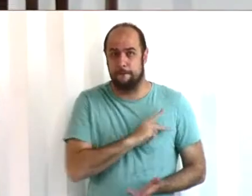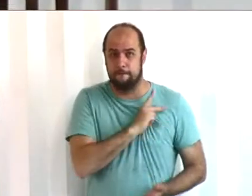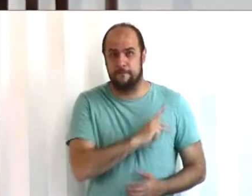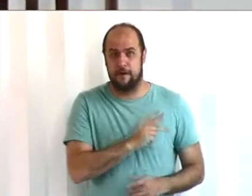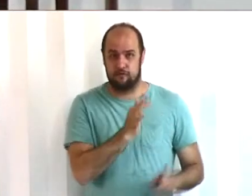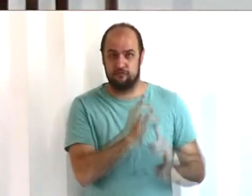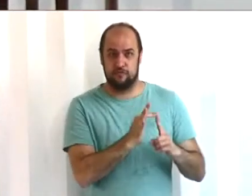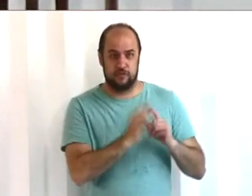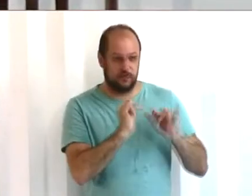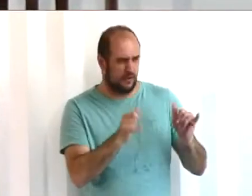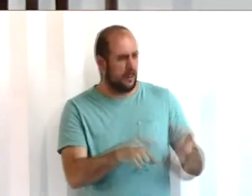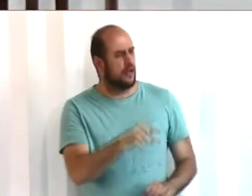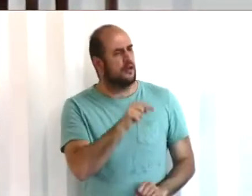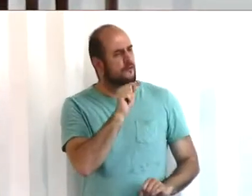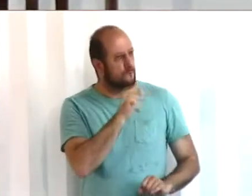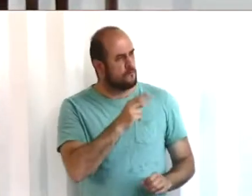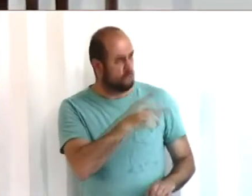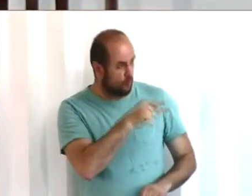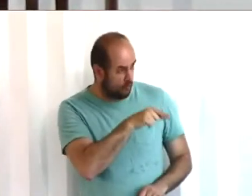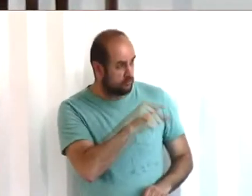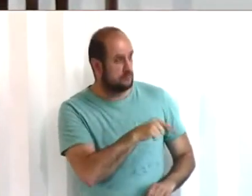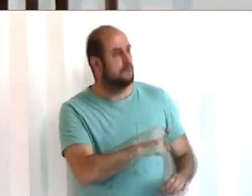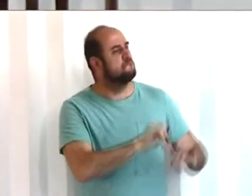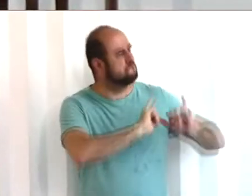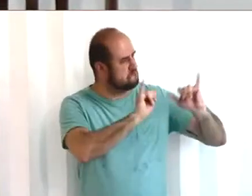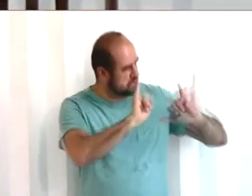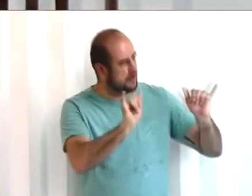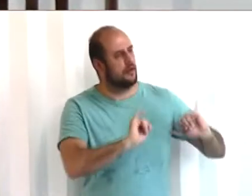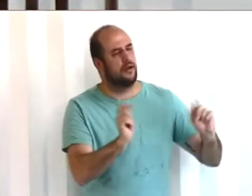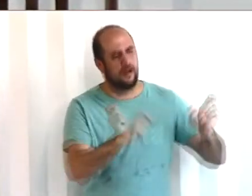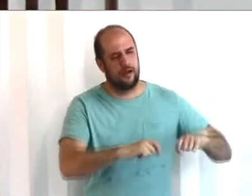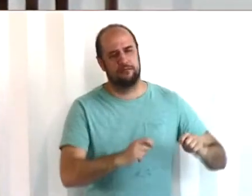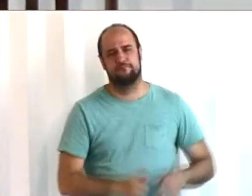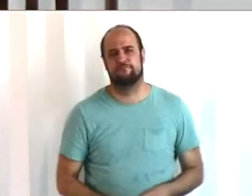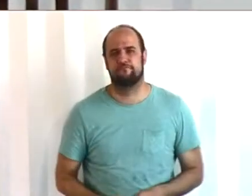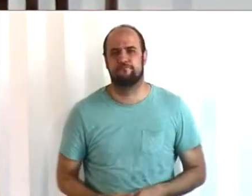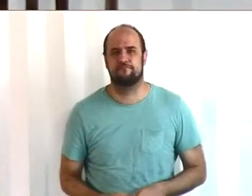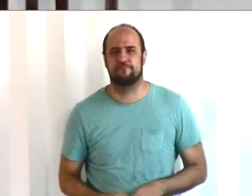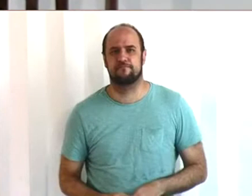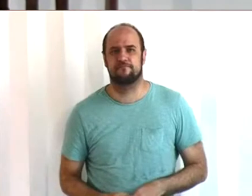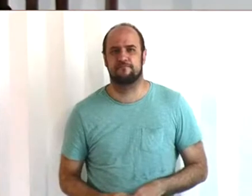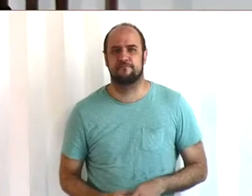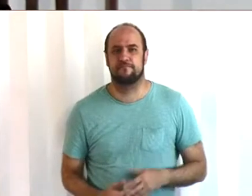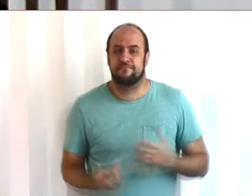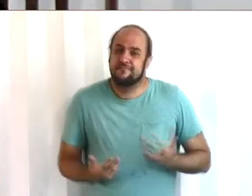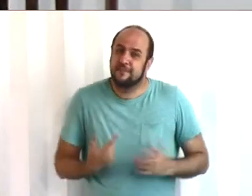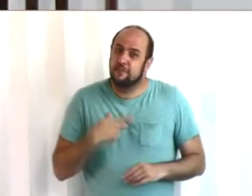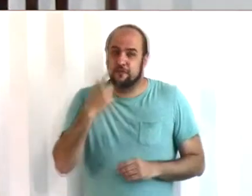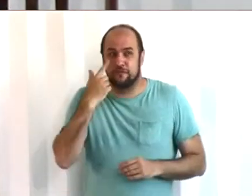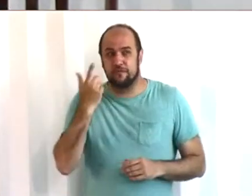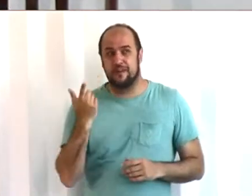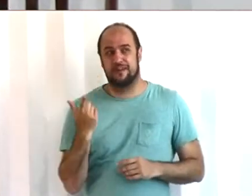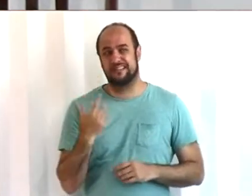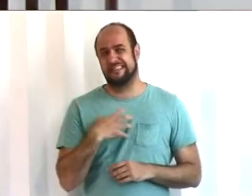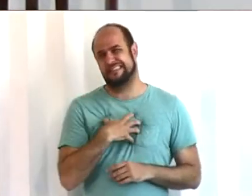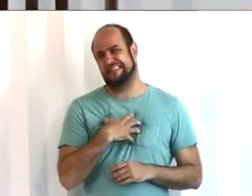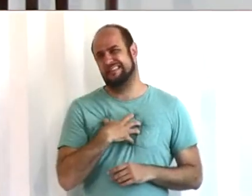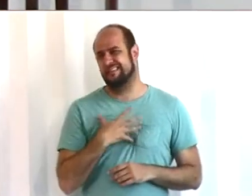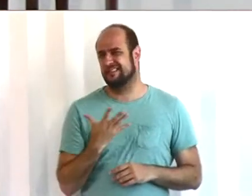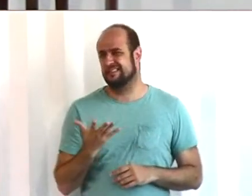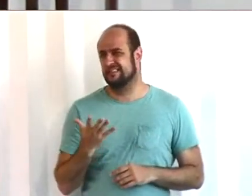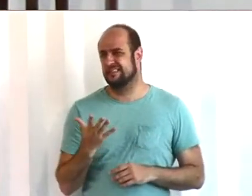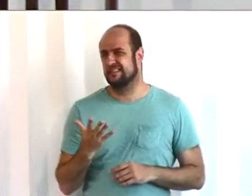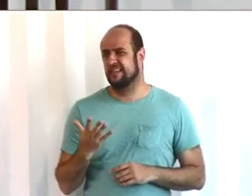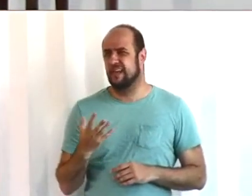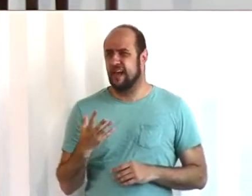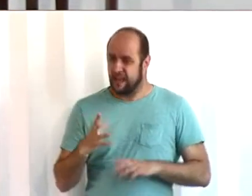tua igreja, Timóteo, que ele é pregado entre os gentios. Não lhe traz alegria ao coração saber que a igreja está